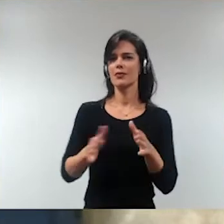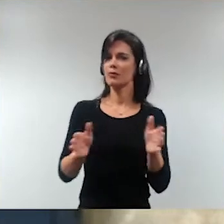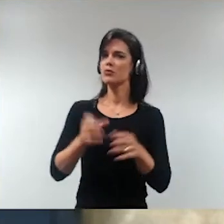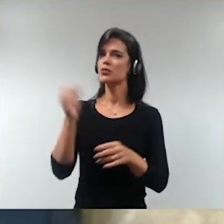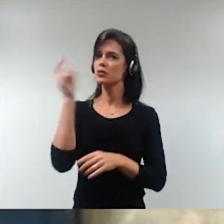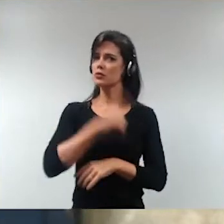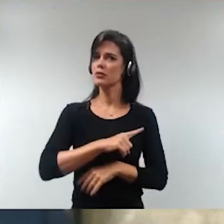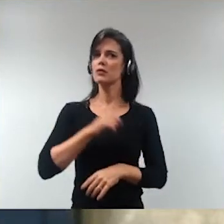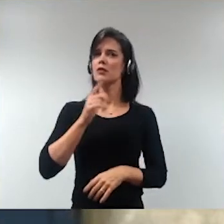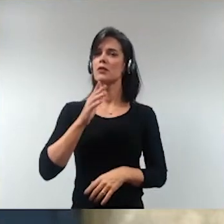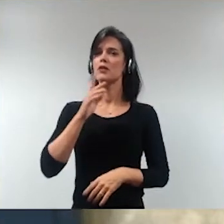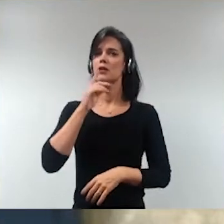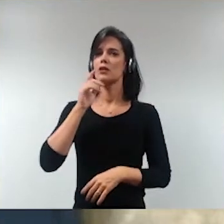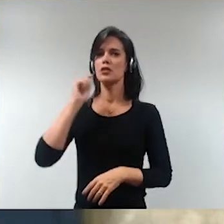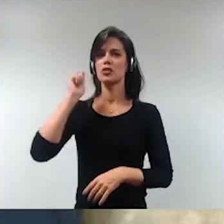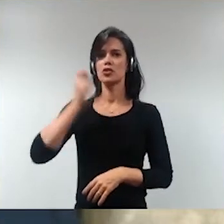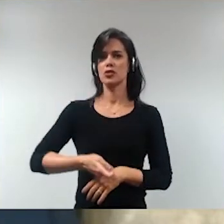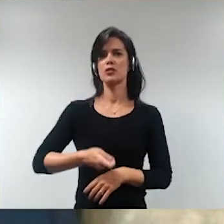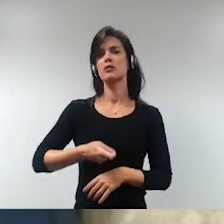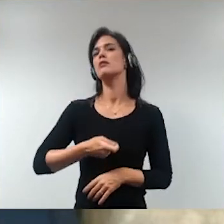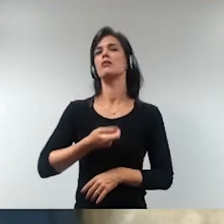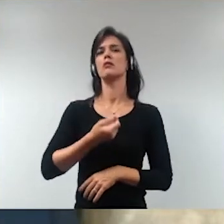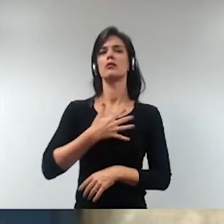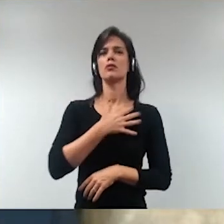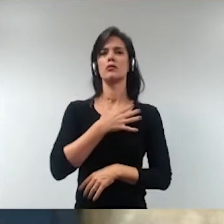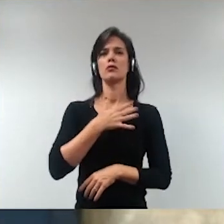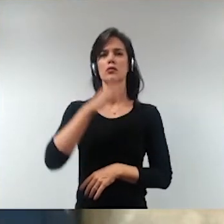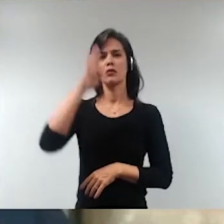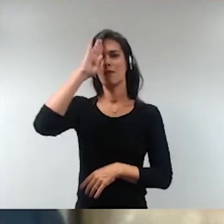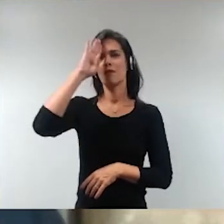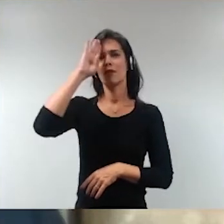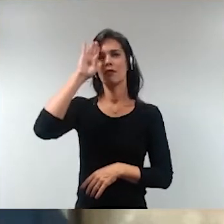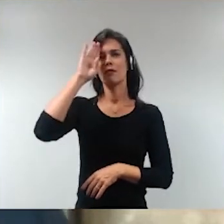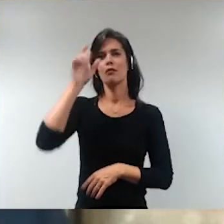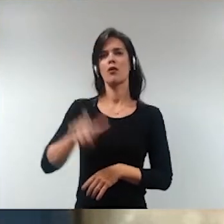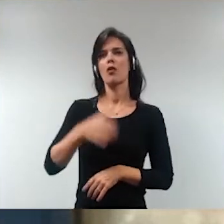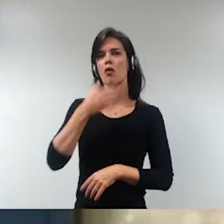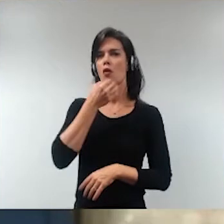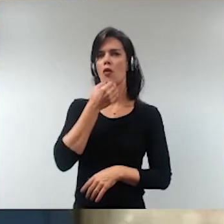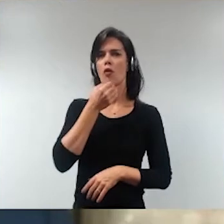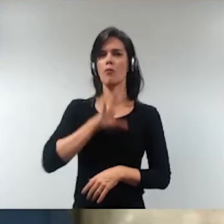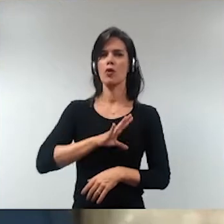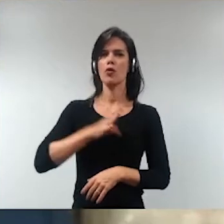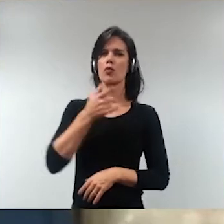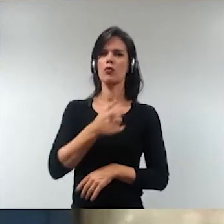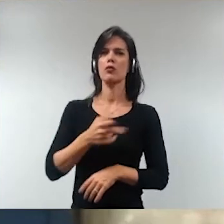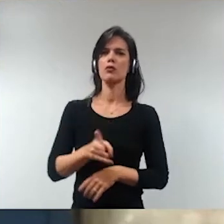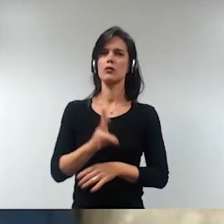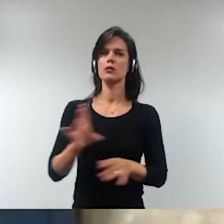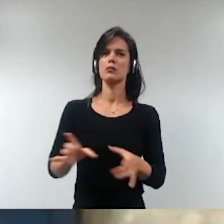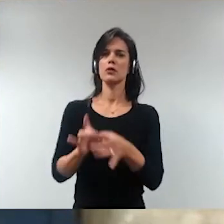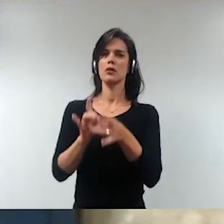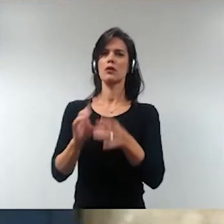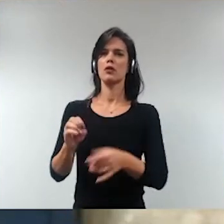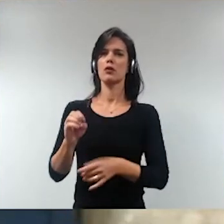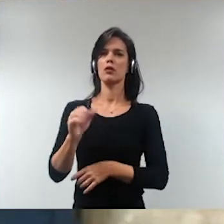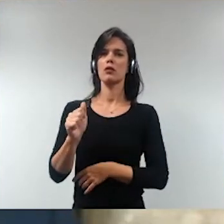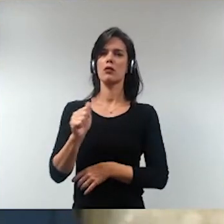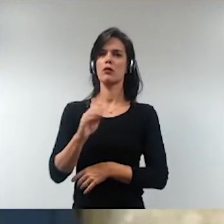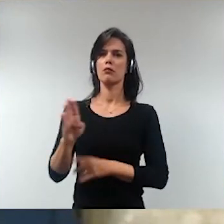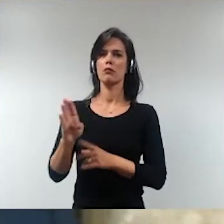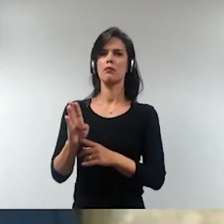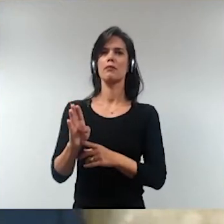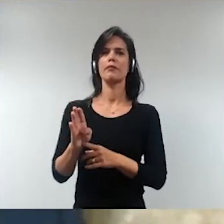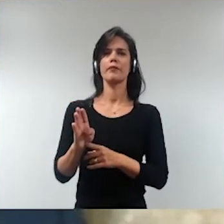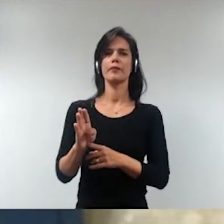período de ditadura militar, e o professor Otávio sempre muito corajoso e sempre muito ligado à ordem. Espero